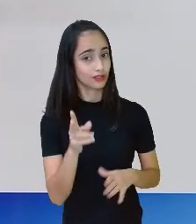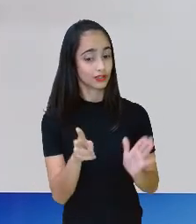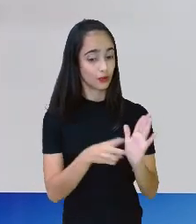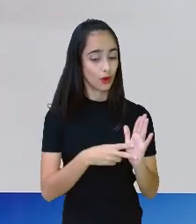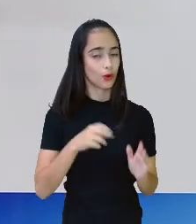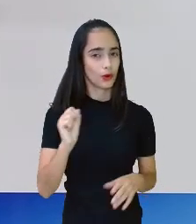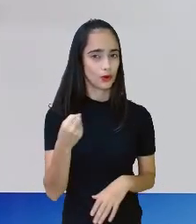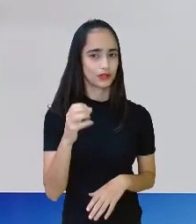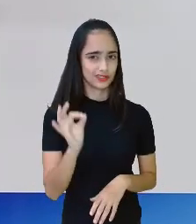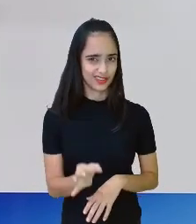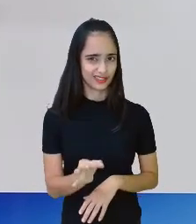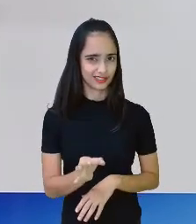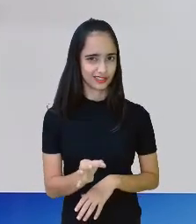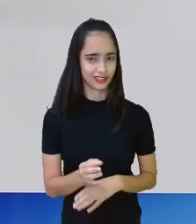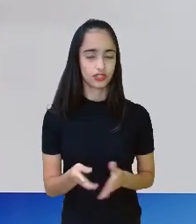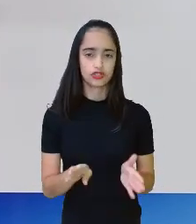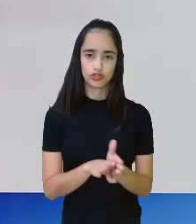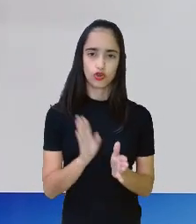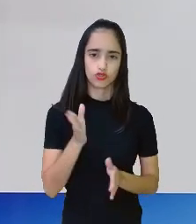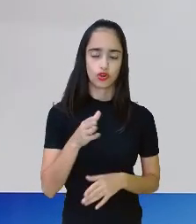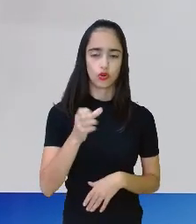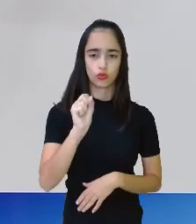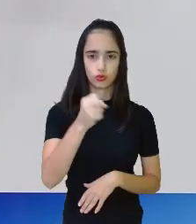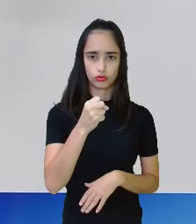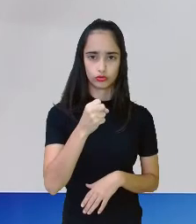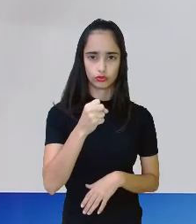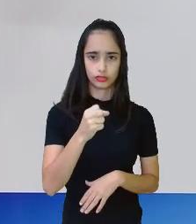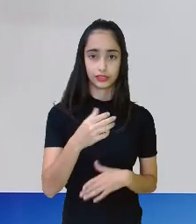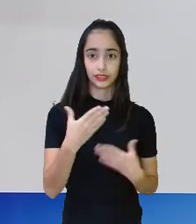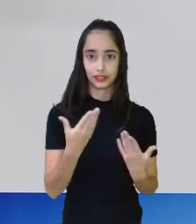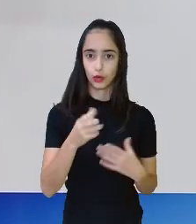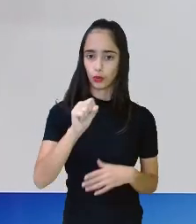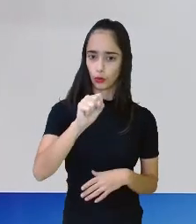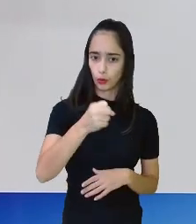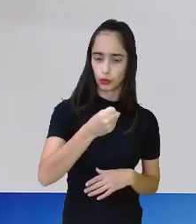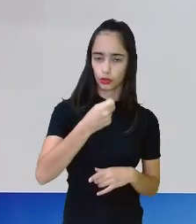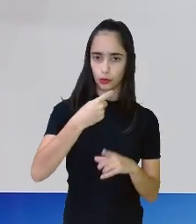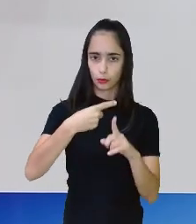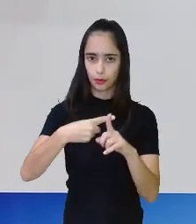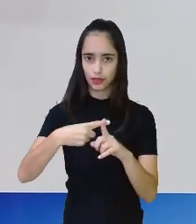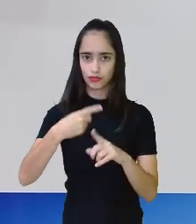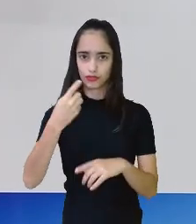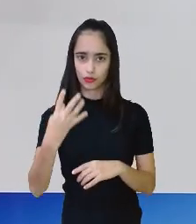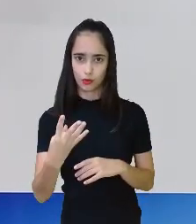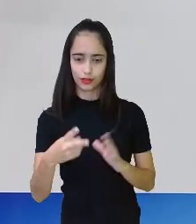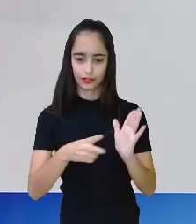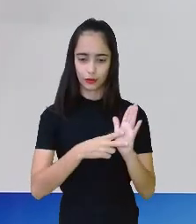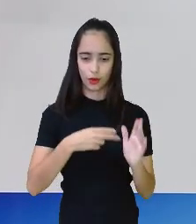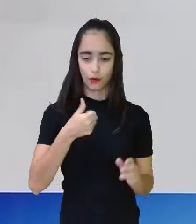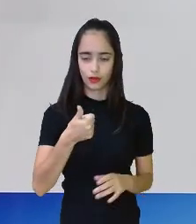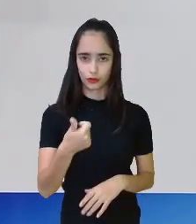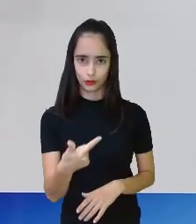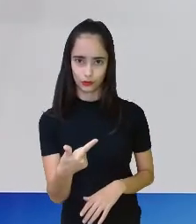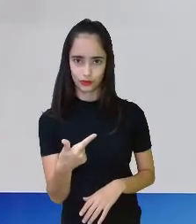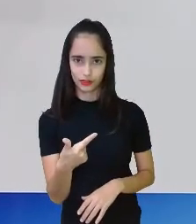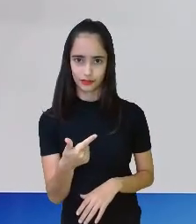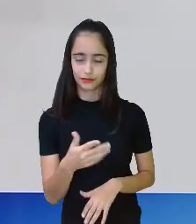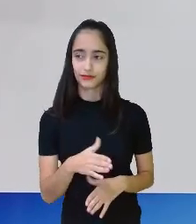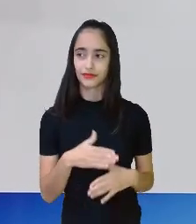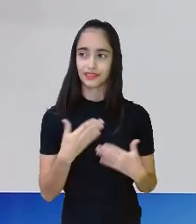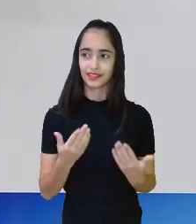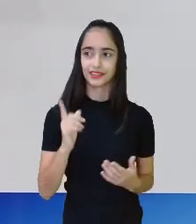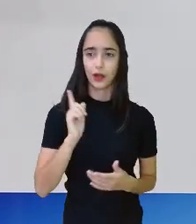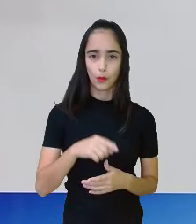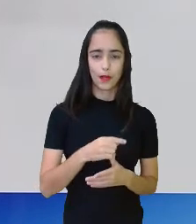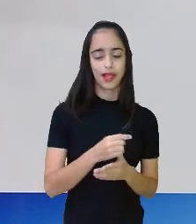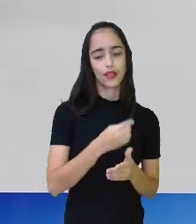eu colocar, aí cheguei no 8. 8 mais 4, será que vai dar 12? Dá 12 também. Então, nós temos aqui o